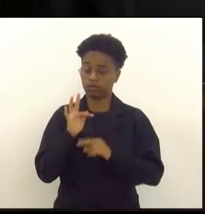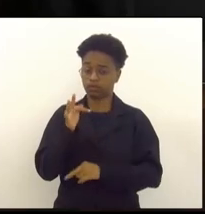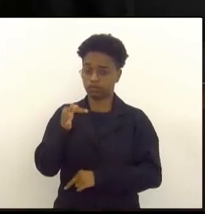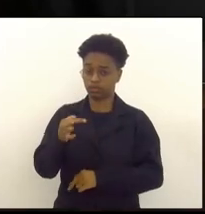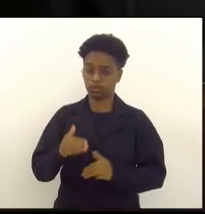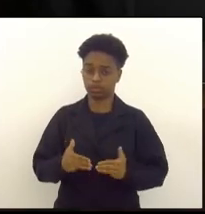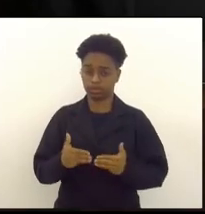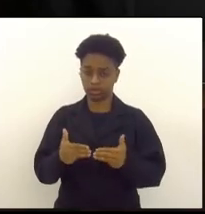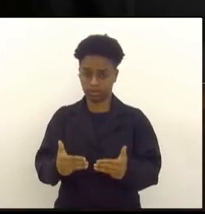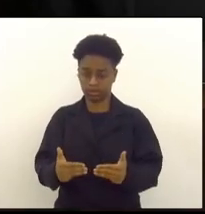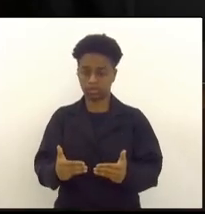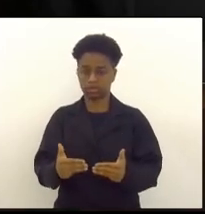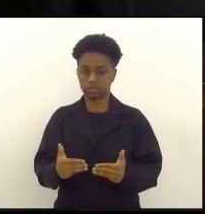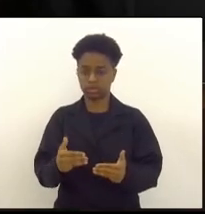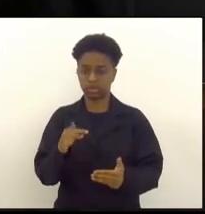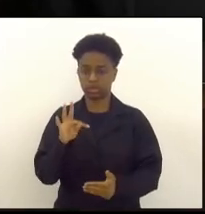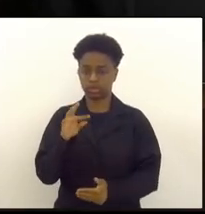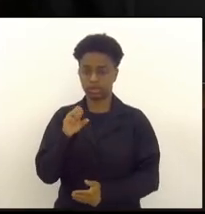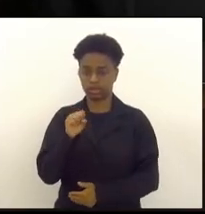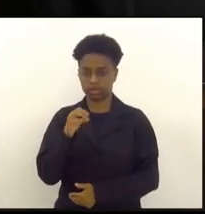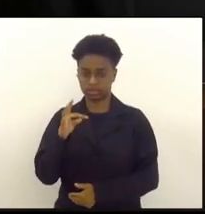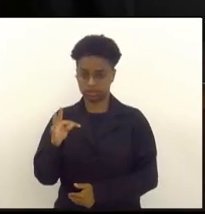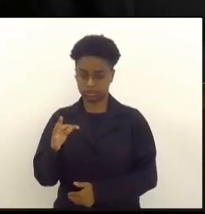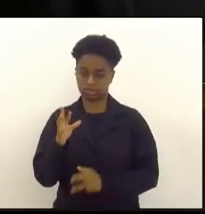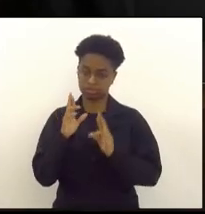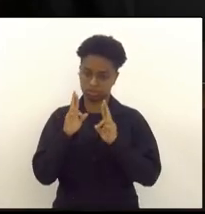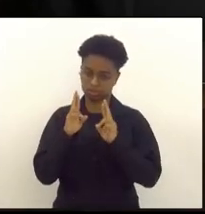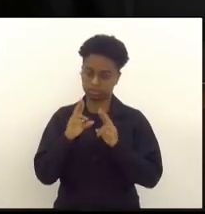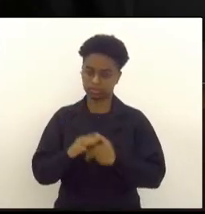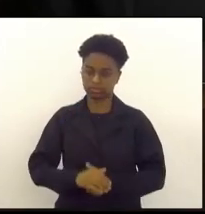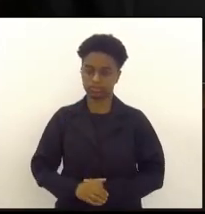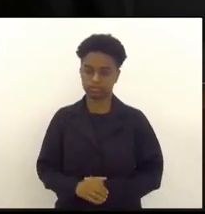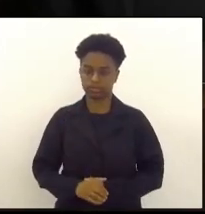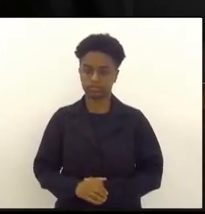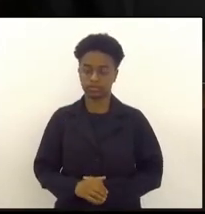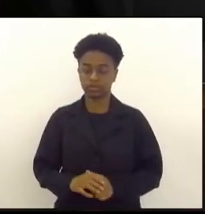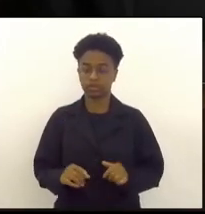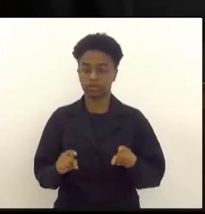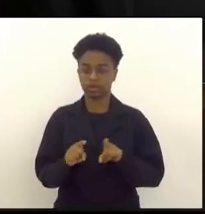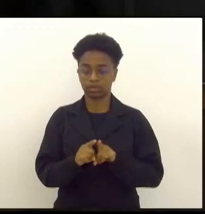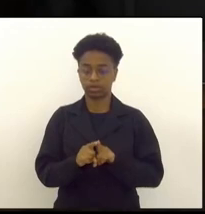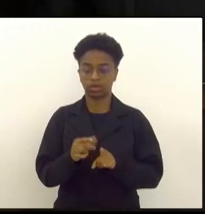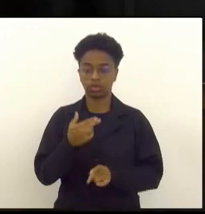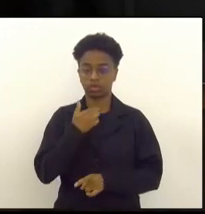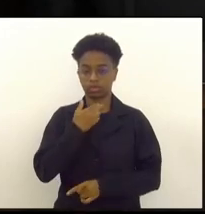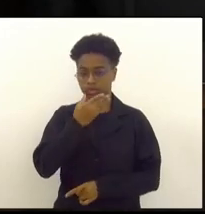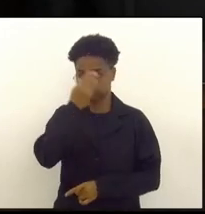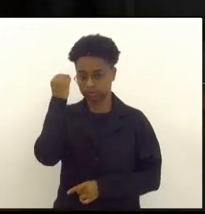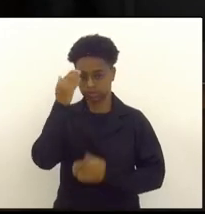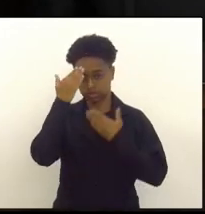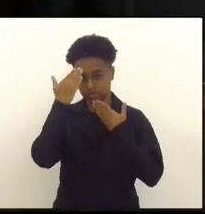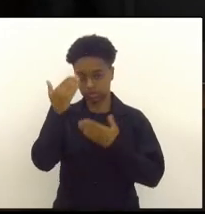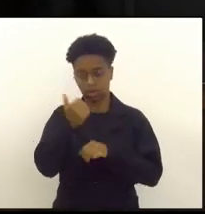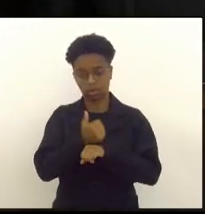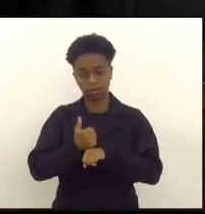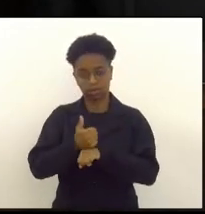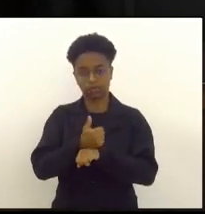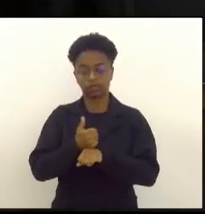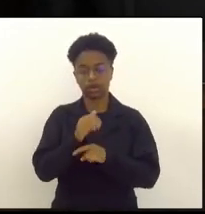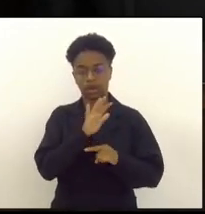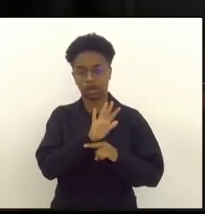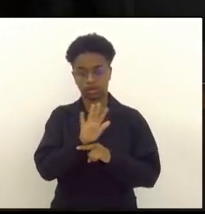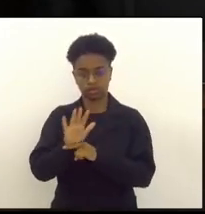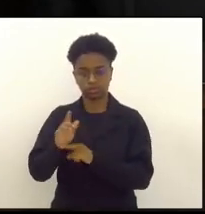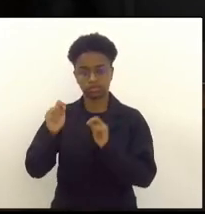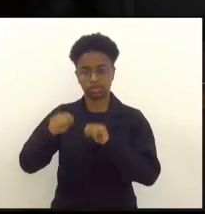ministra do TST, se Deus quiser. Também não posso deixar de agradecer aos profissionais que contribuíram